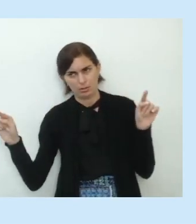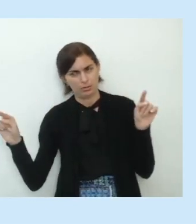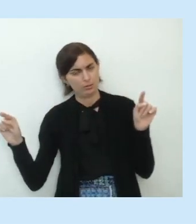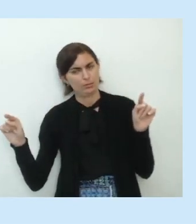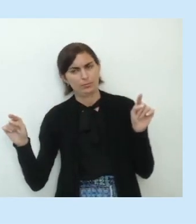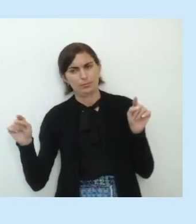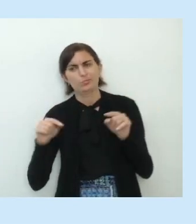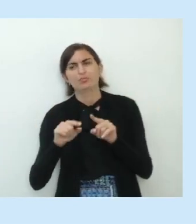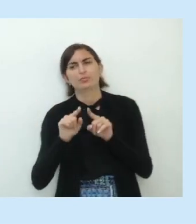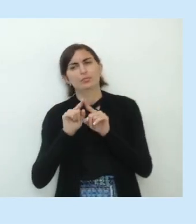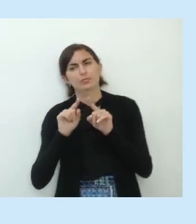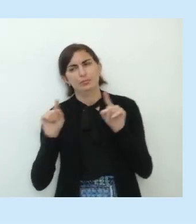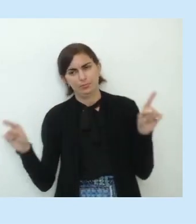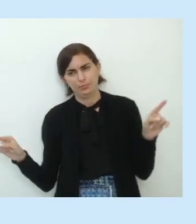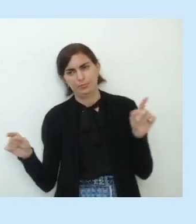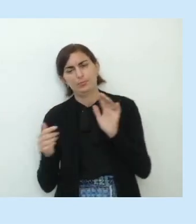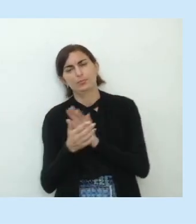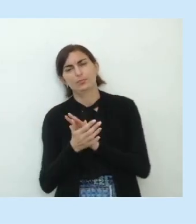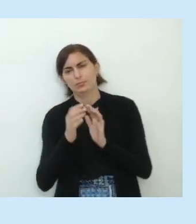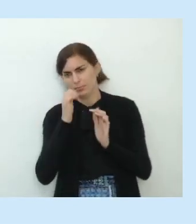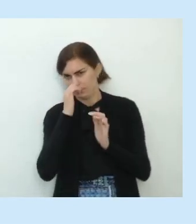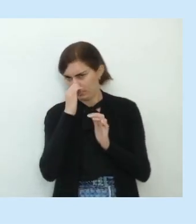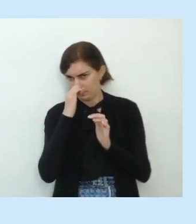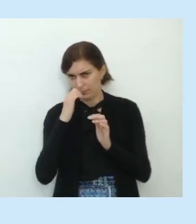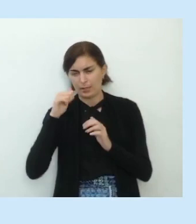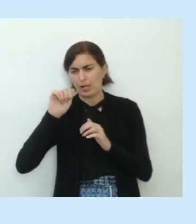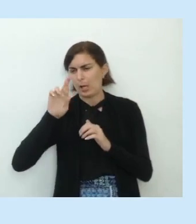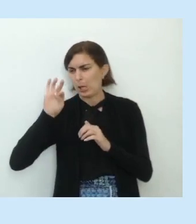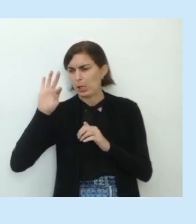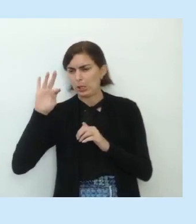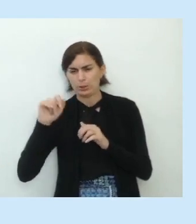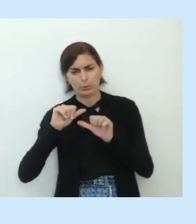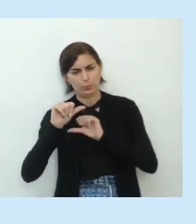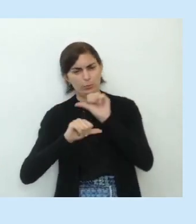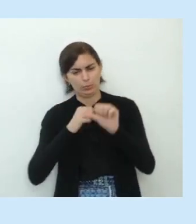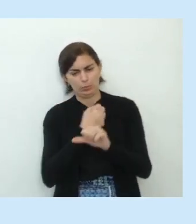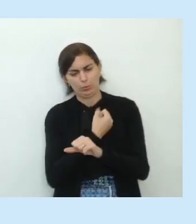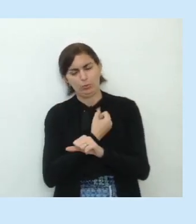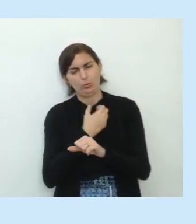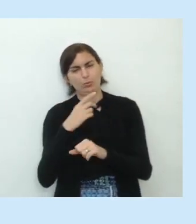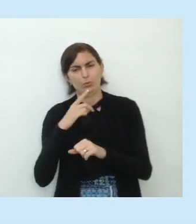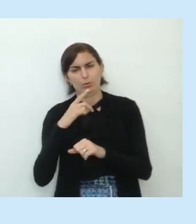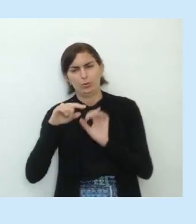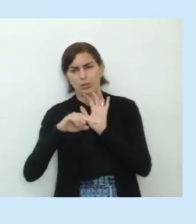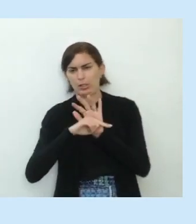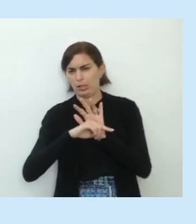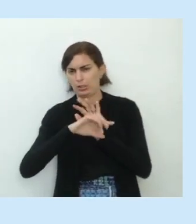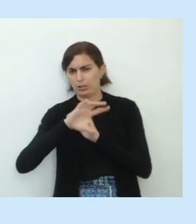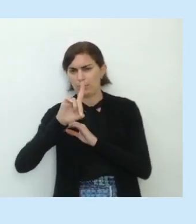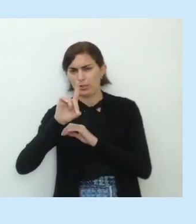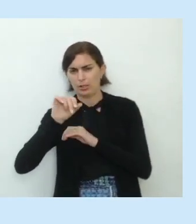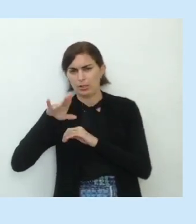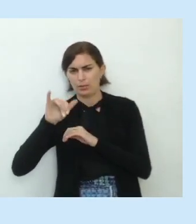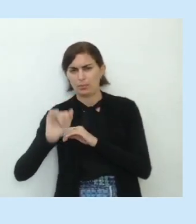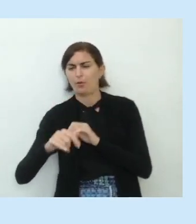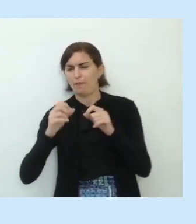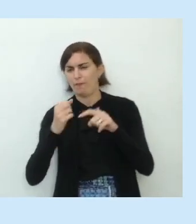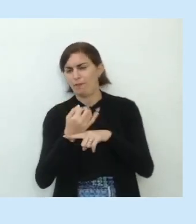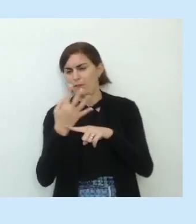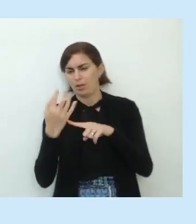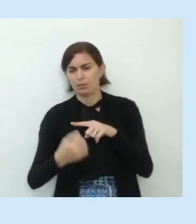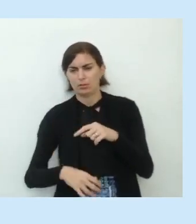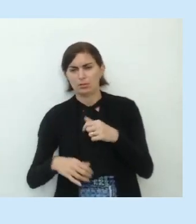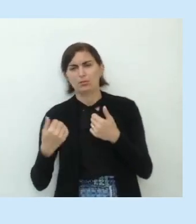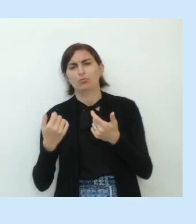sinal negativo sempre, tá bom? Arthur transforma esse número decimal negativo em fração negativa, depois